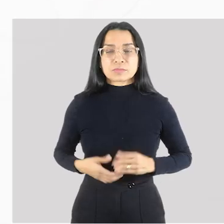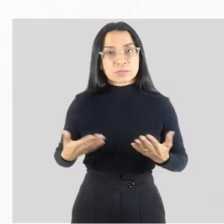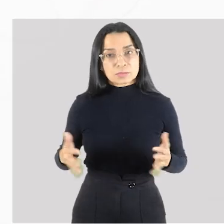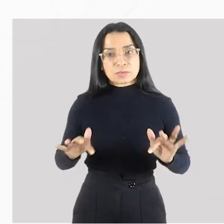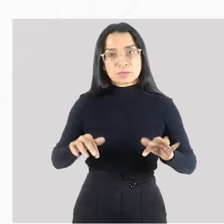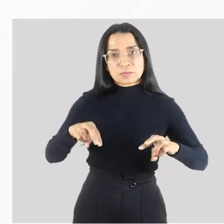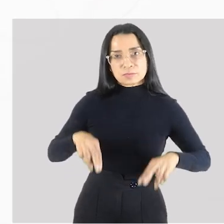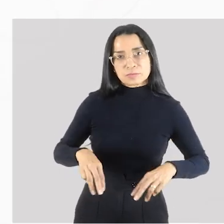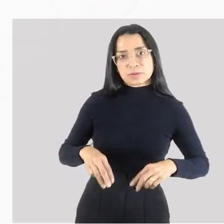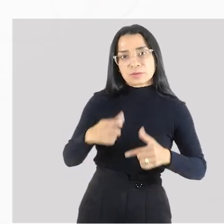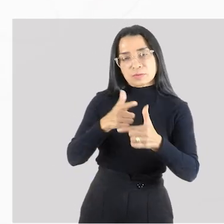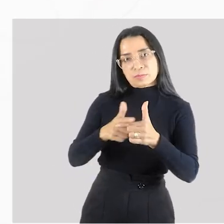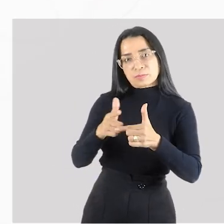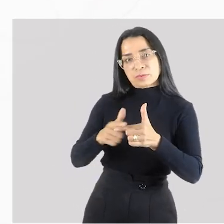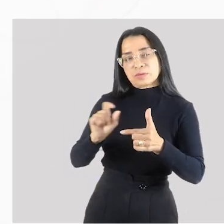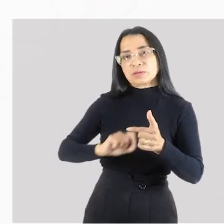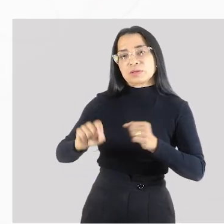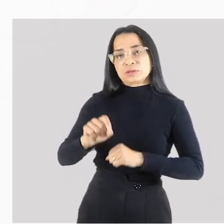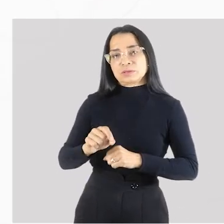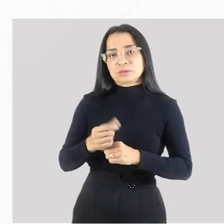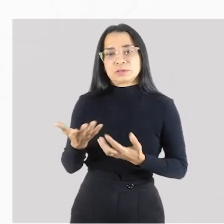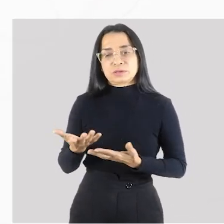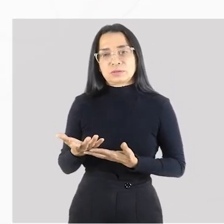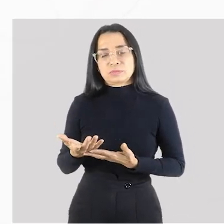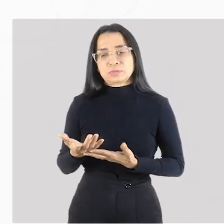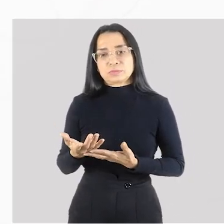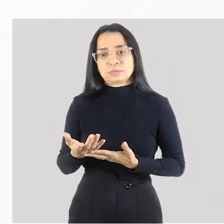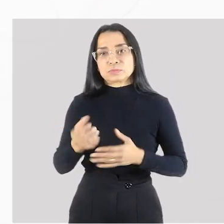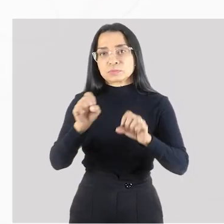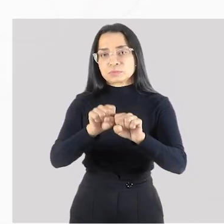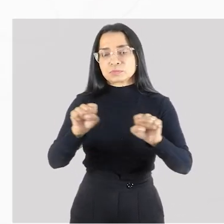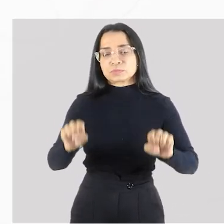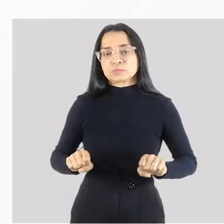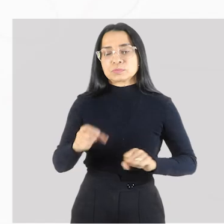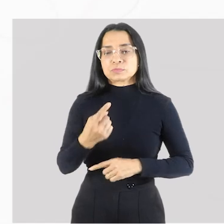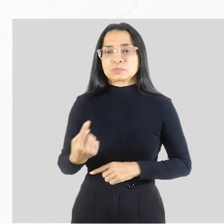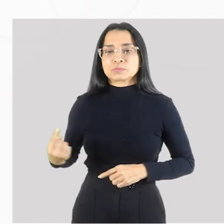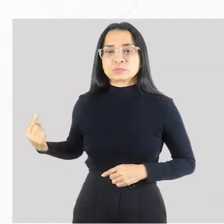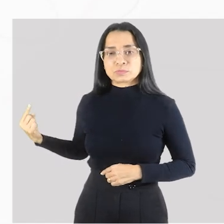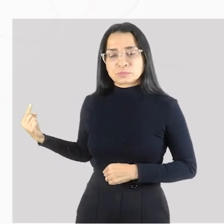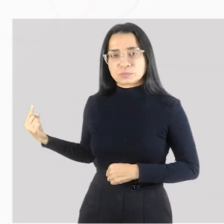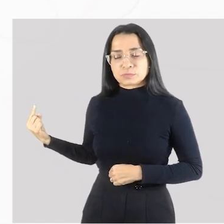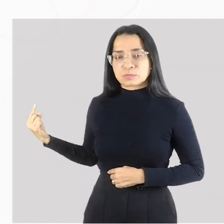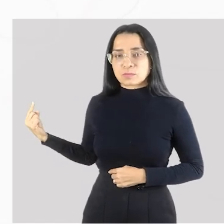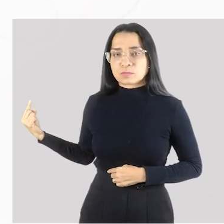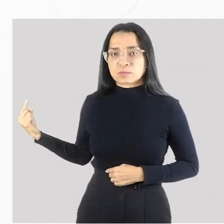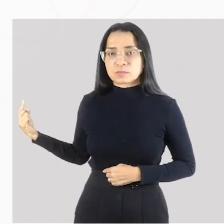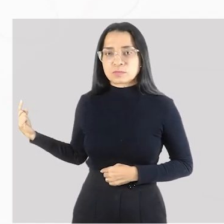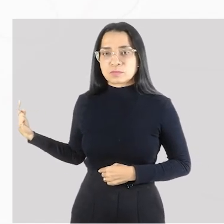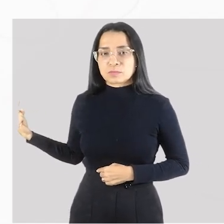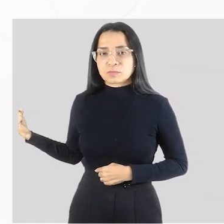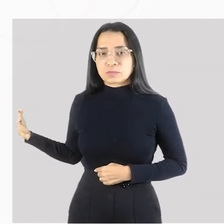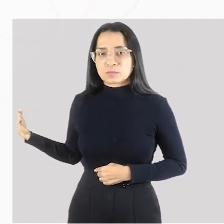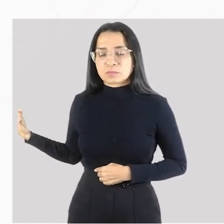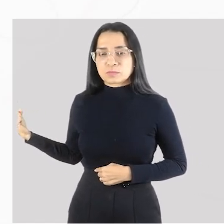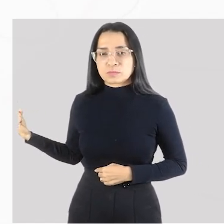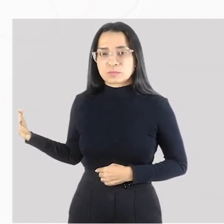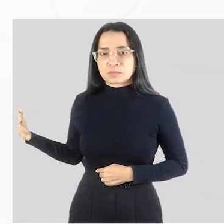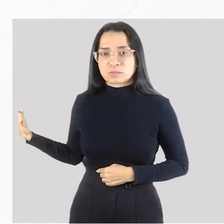para finalizar, um probleminha bastante clássico de sistema. Em um sítio existem cavalos e